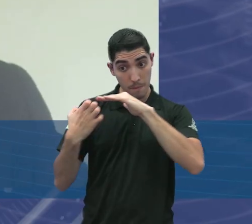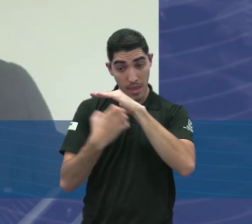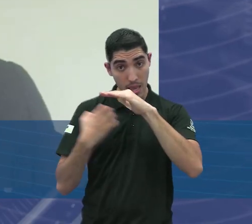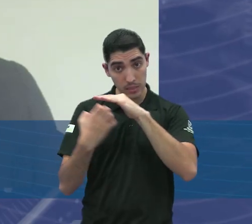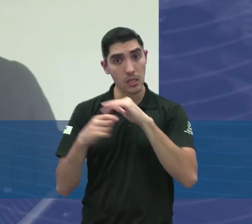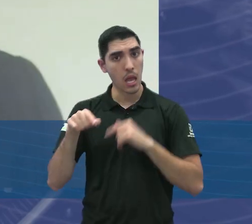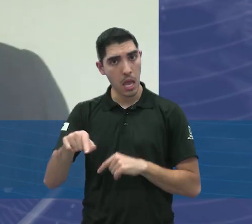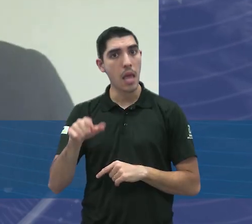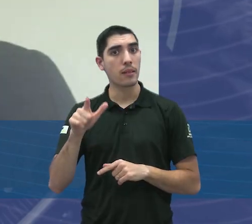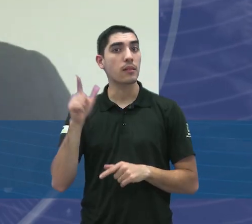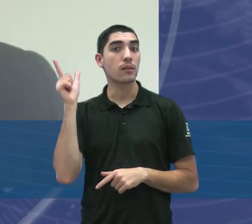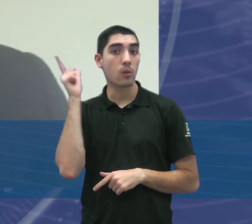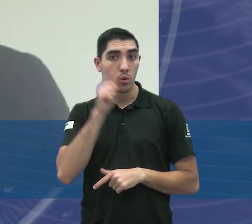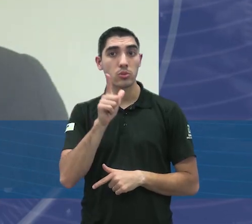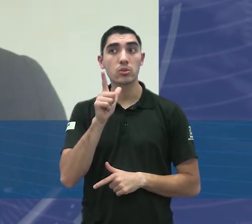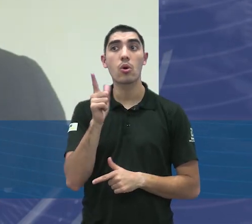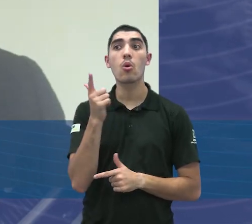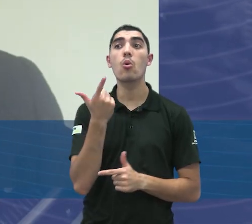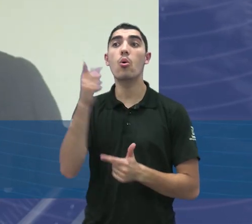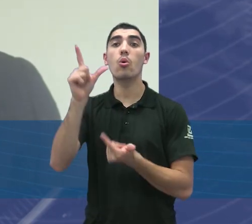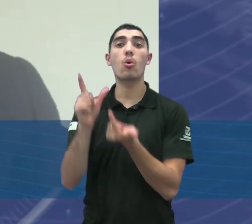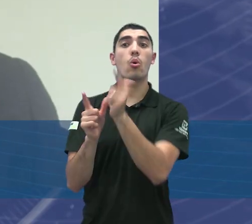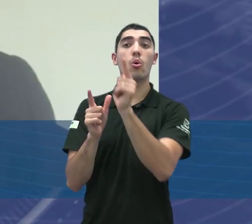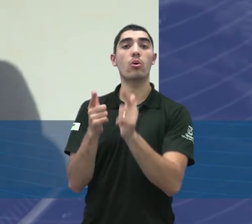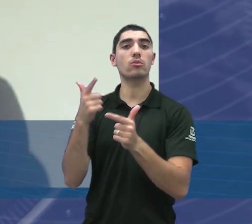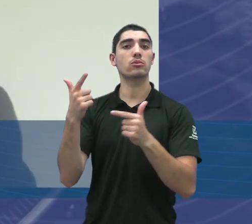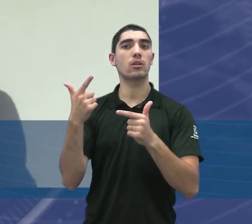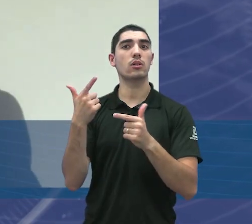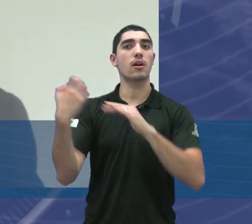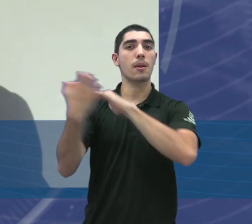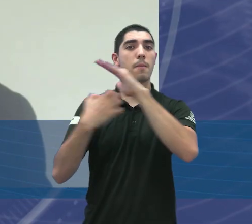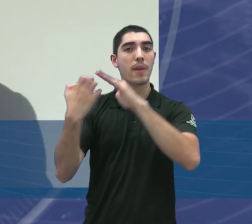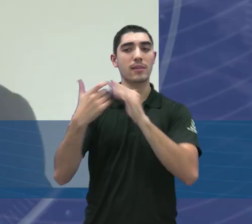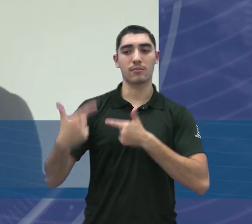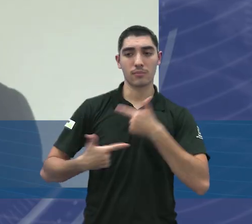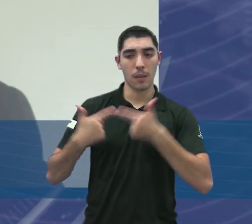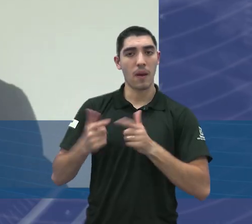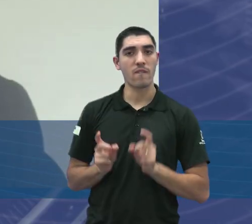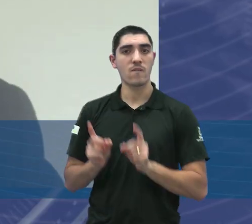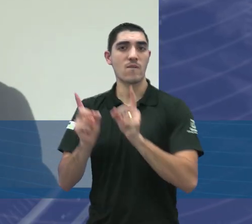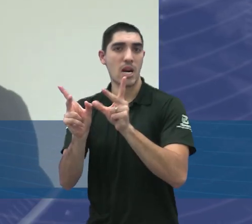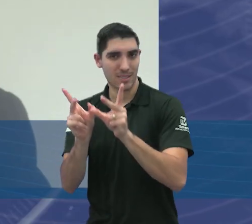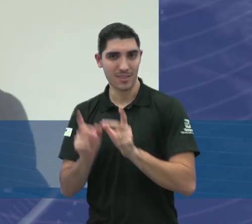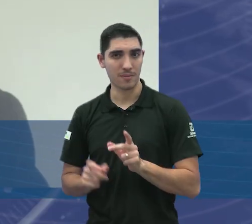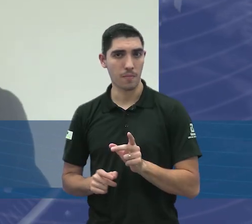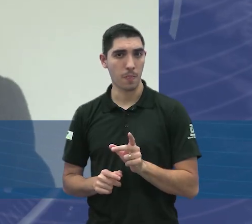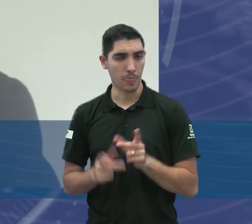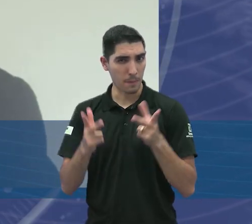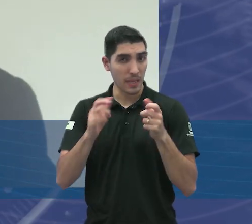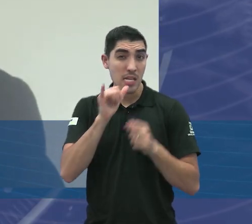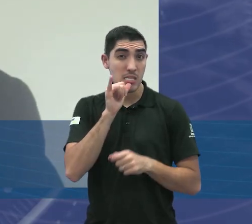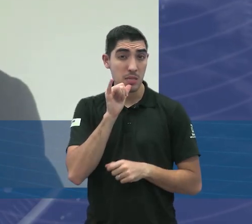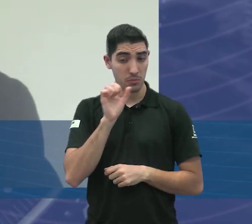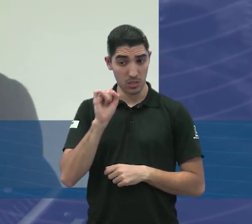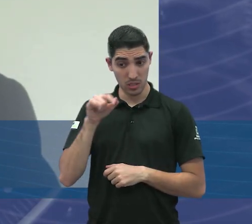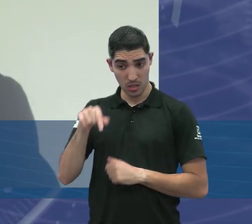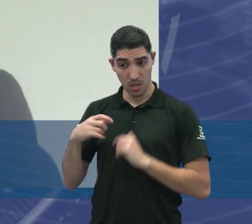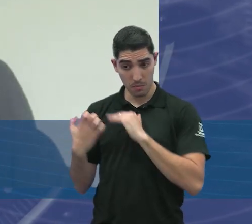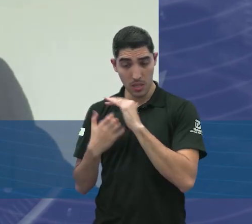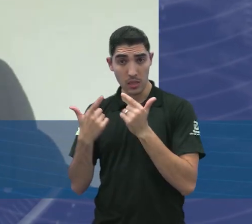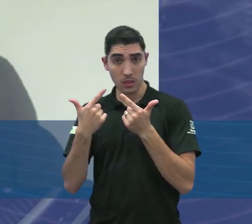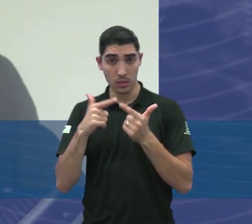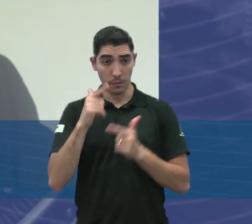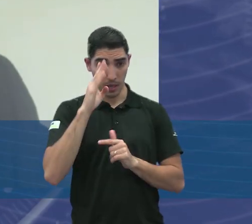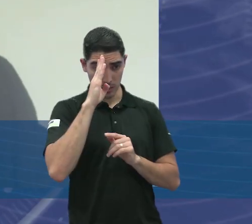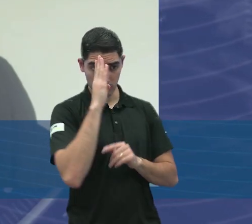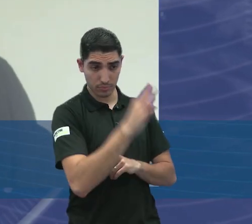fazendo serviço para outras empresas. Então, olha só que interessante, porque se a empresa ficar trabalhando só para a Embraer, ela